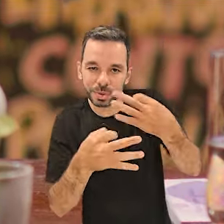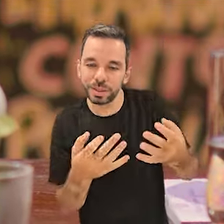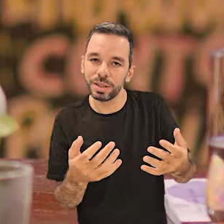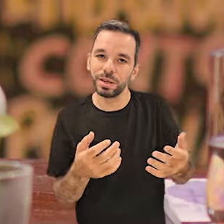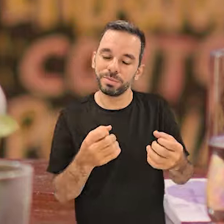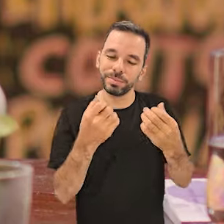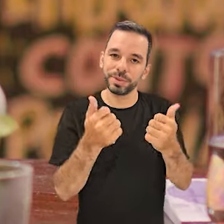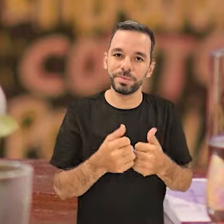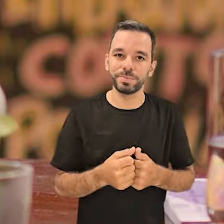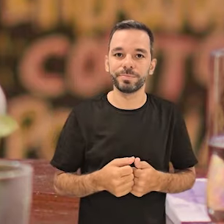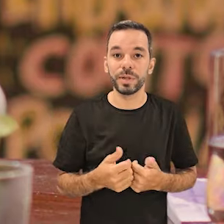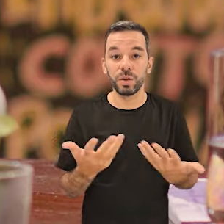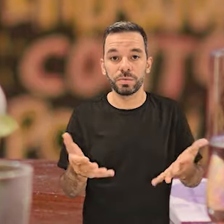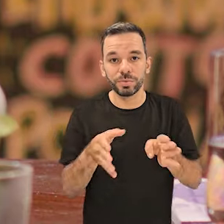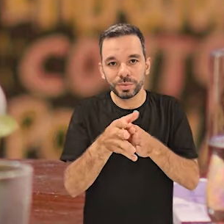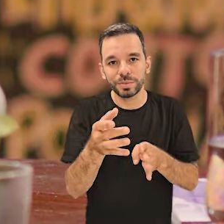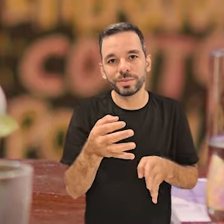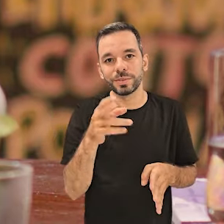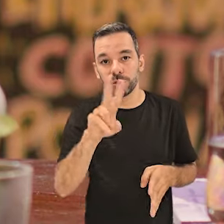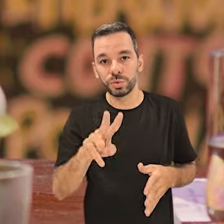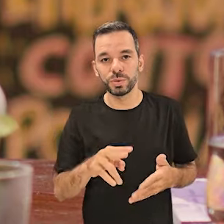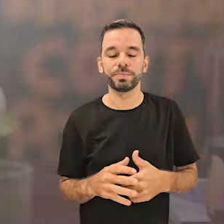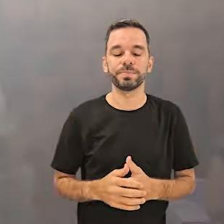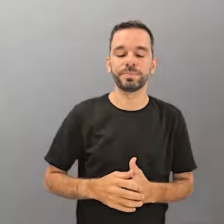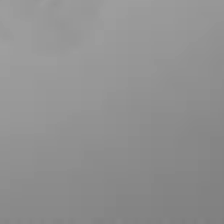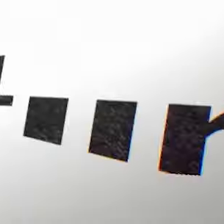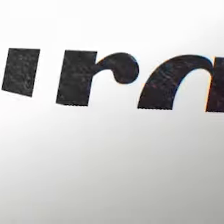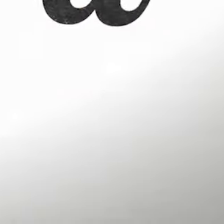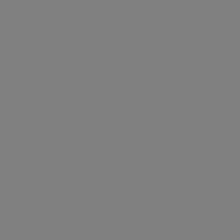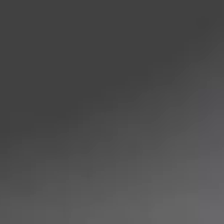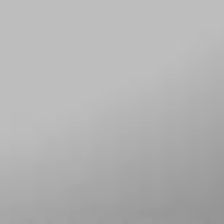sair para o intervalo, você confere a dica de leitura do escritor Jair Donato.